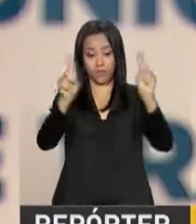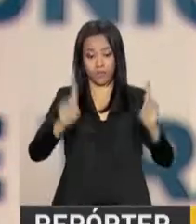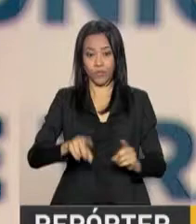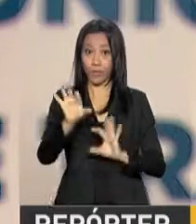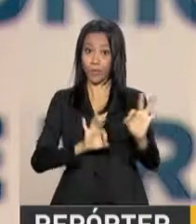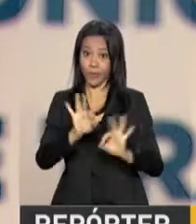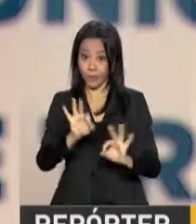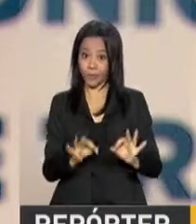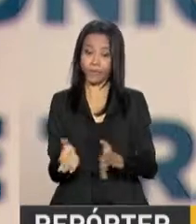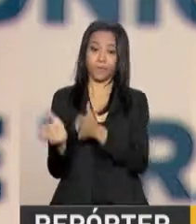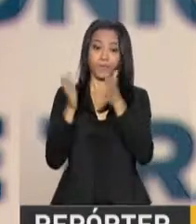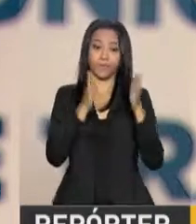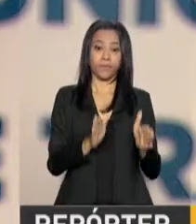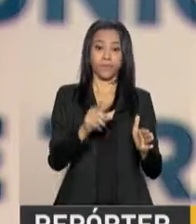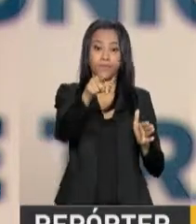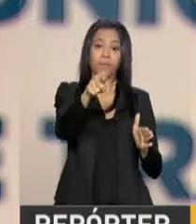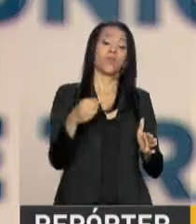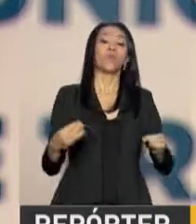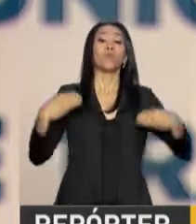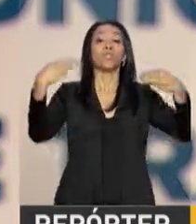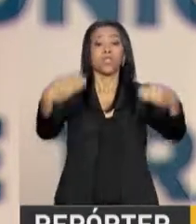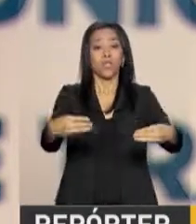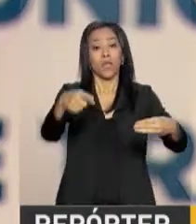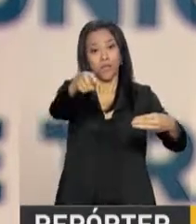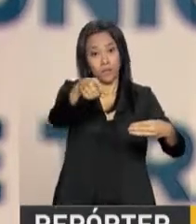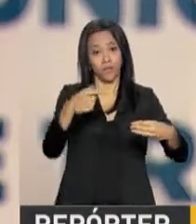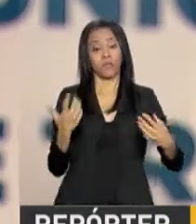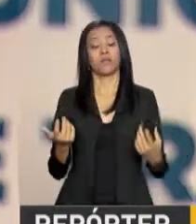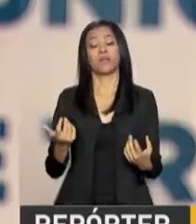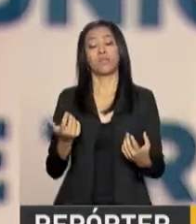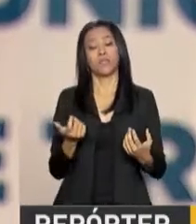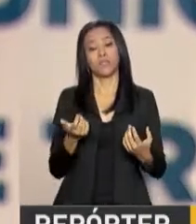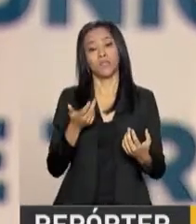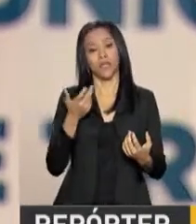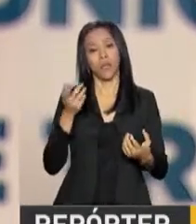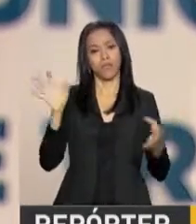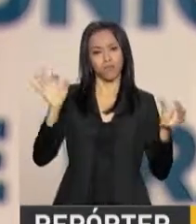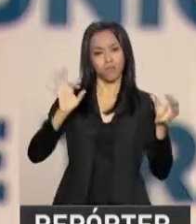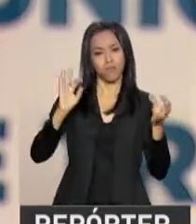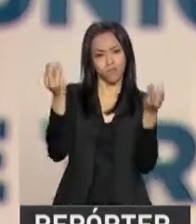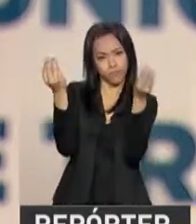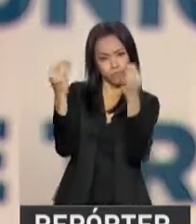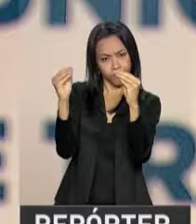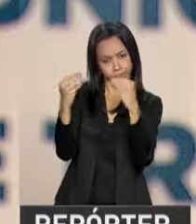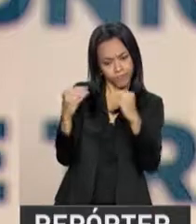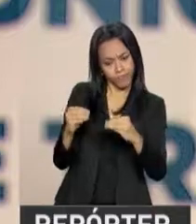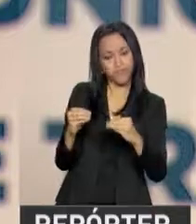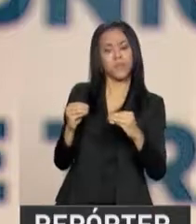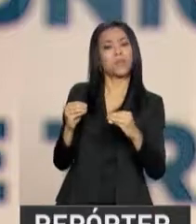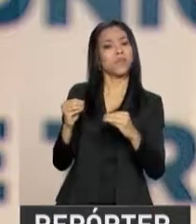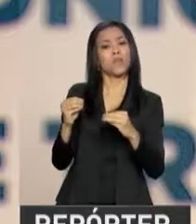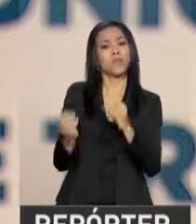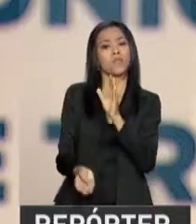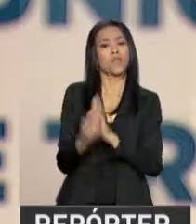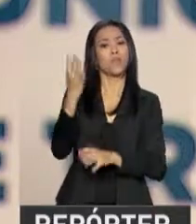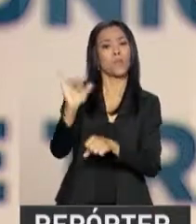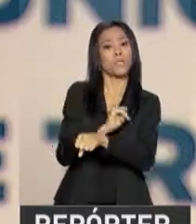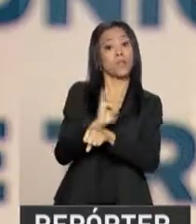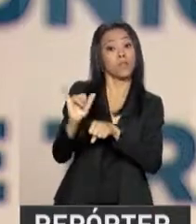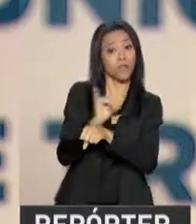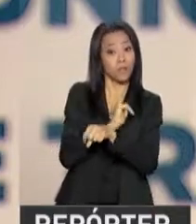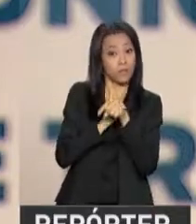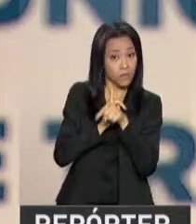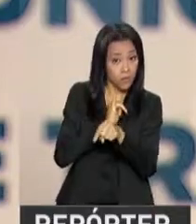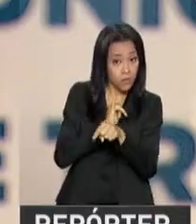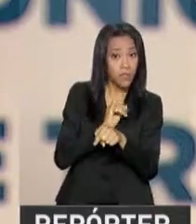secretaria de mobilidade urbana é desenvolver uma uma ferramenta que vai